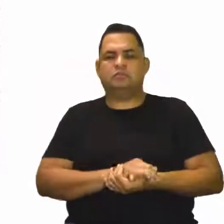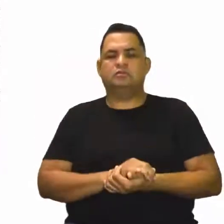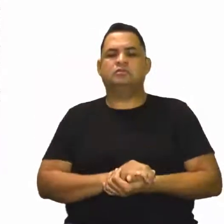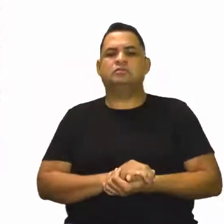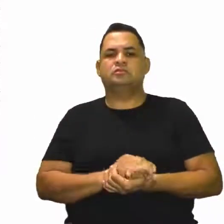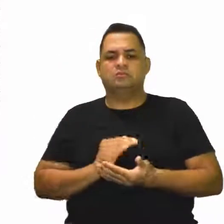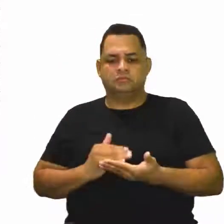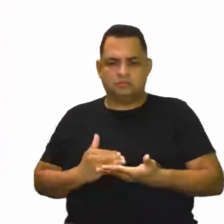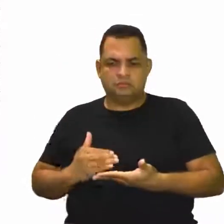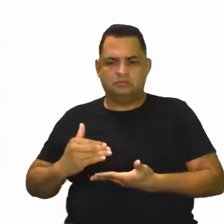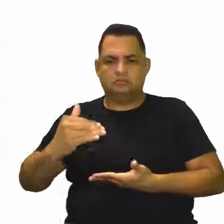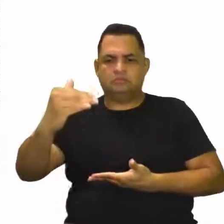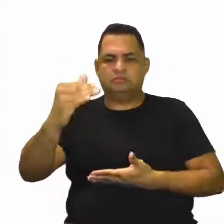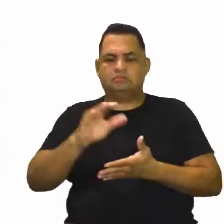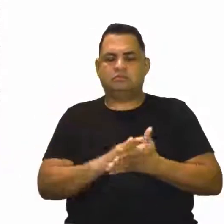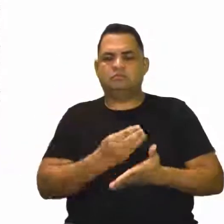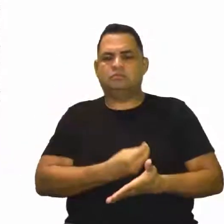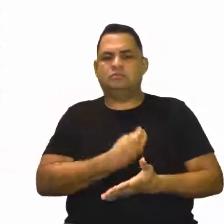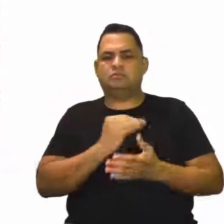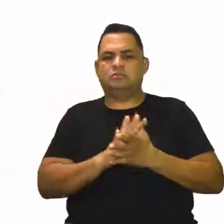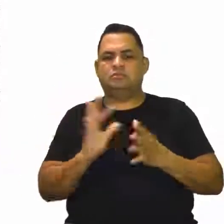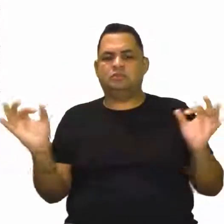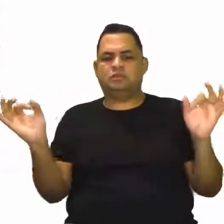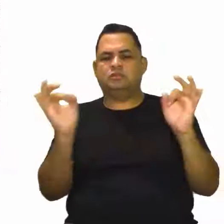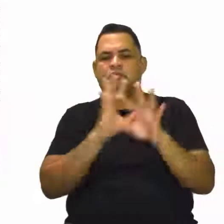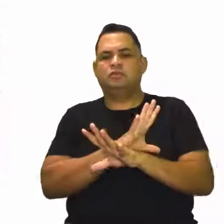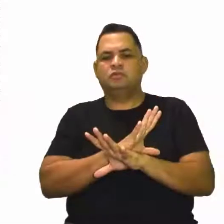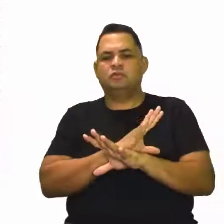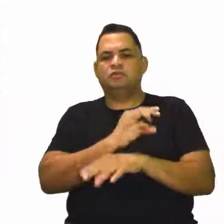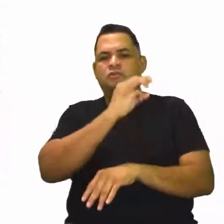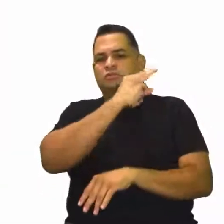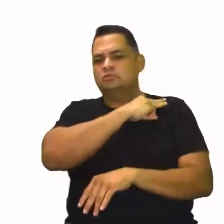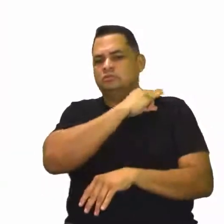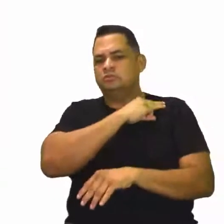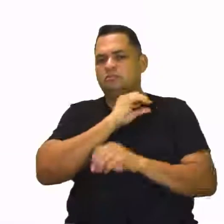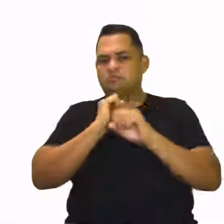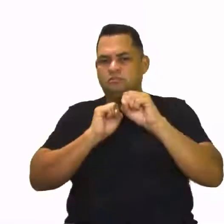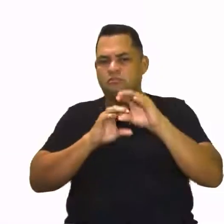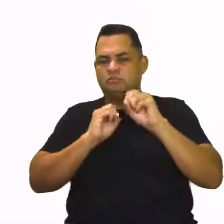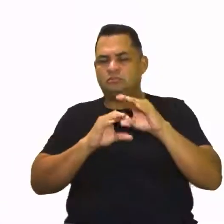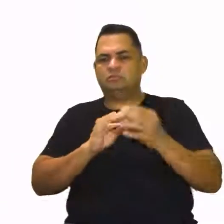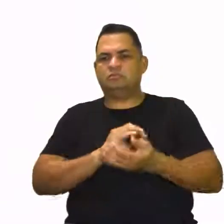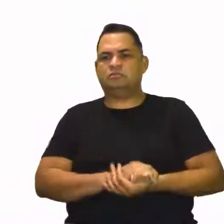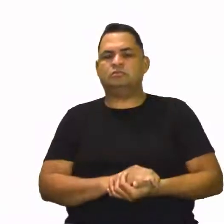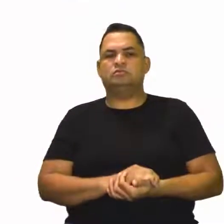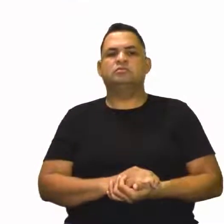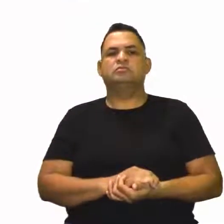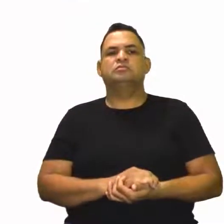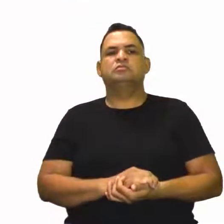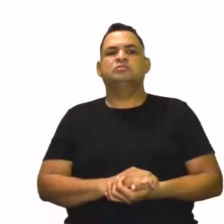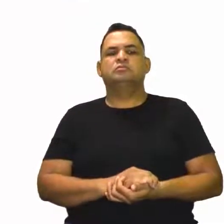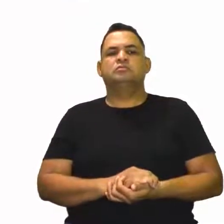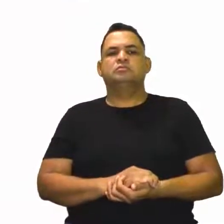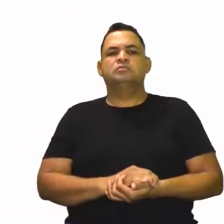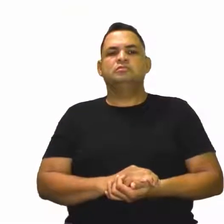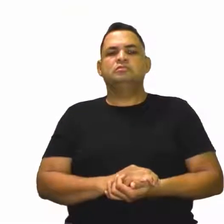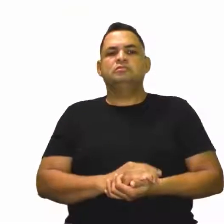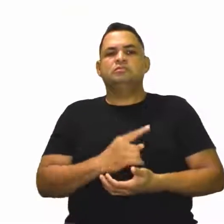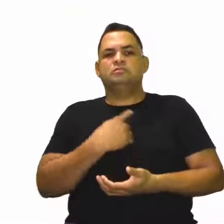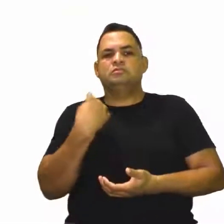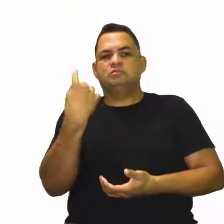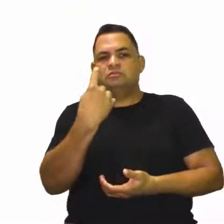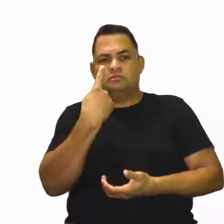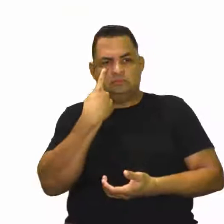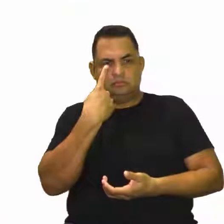Ao longo da vida dele, quando ele concluir o ensino médio. Isso. E aí a gente observa aí que,